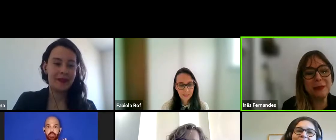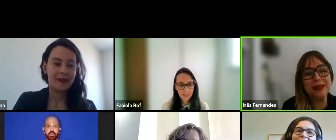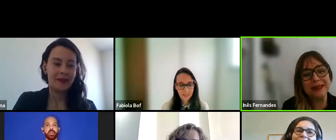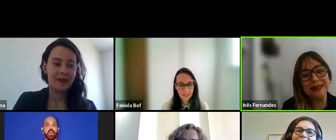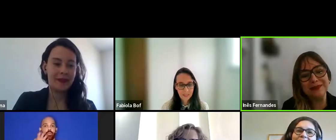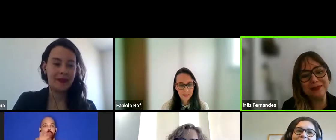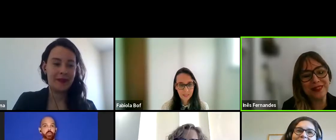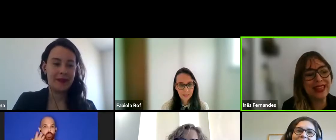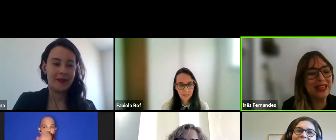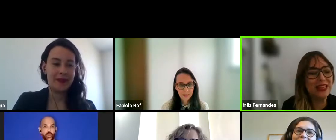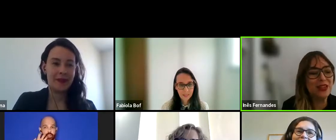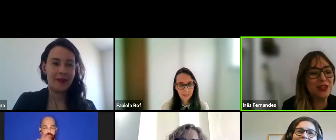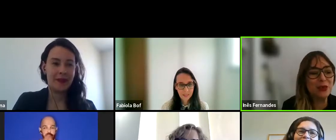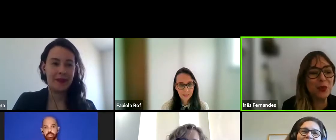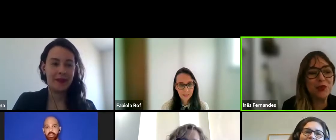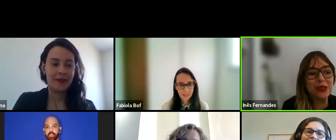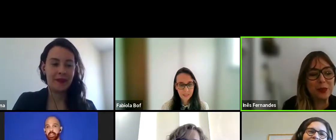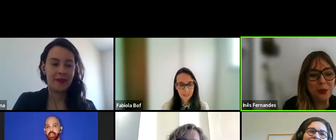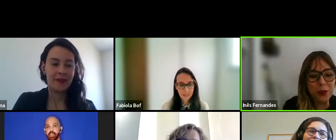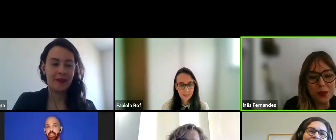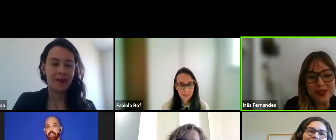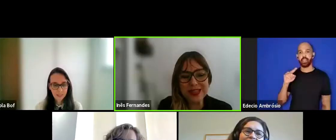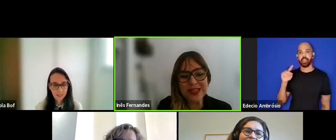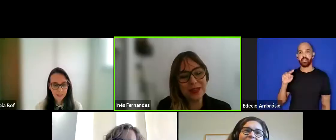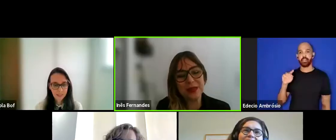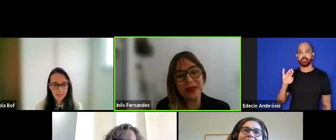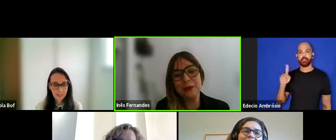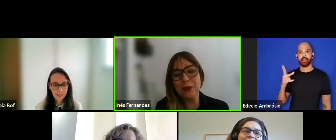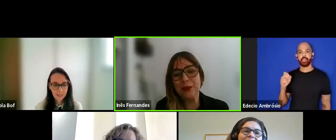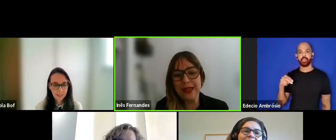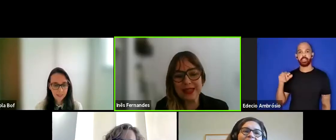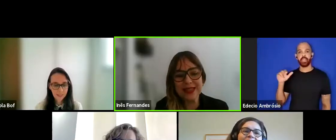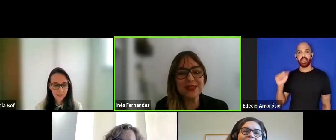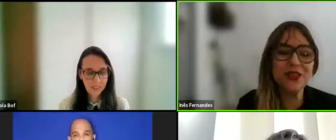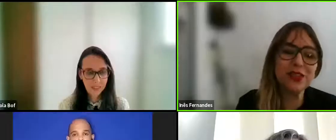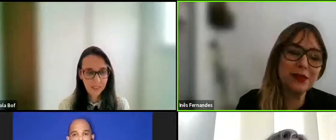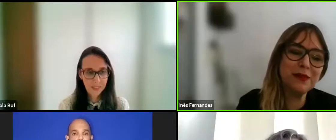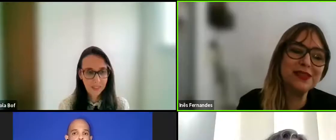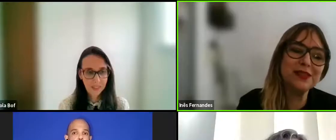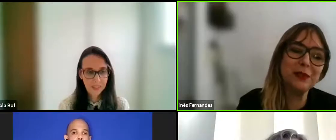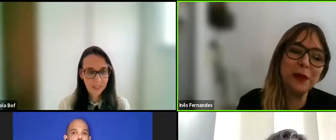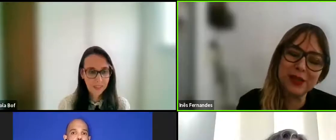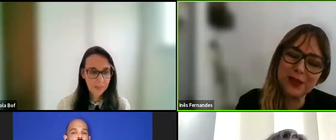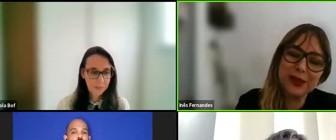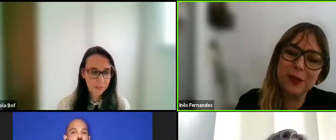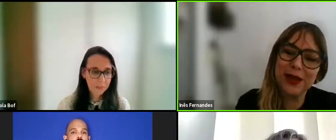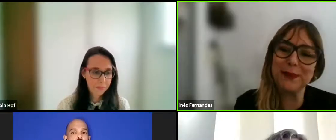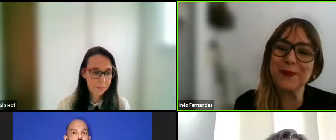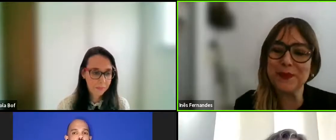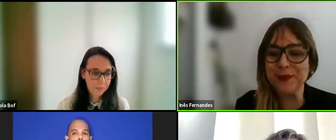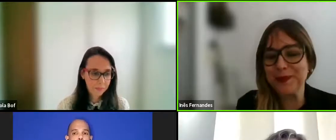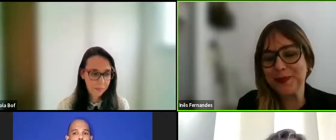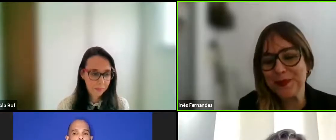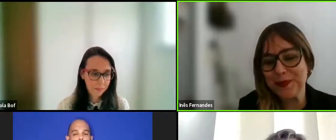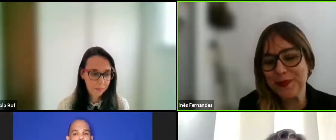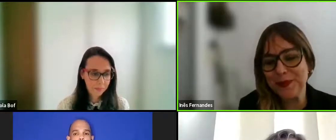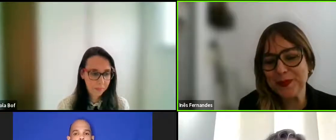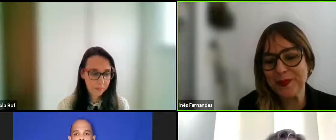música Itabaiana, de Heitor Villa-Lobos, executada pela Orquestra de Câmara no Palácio Itaboraí.